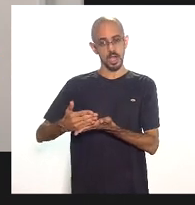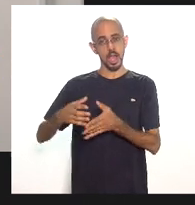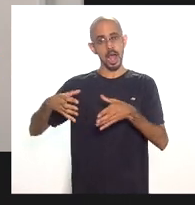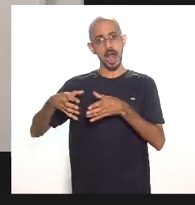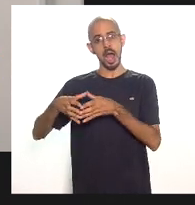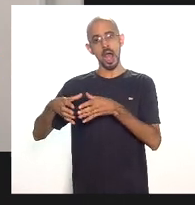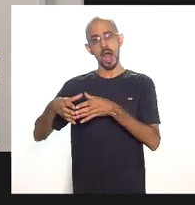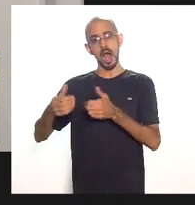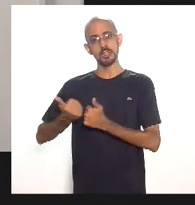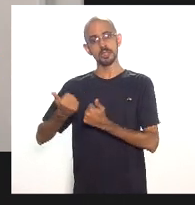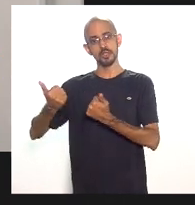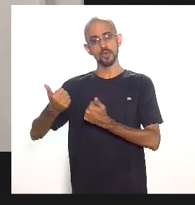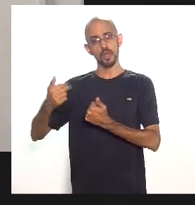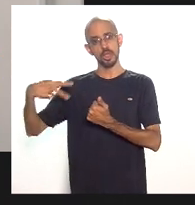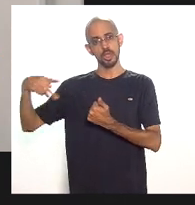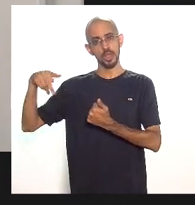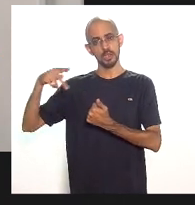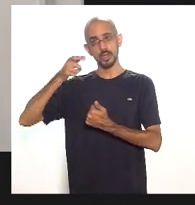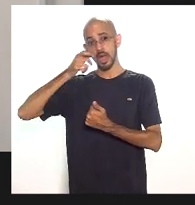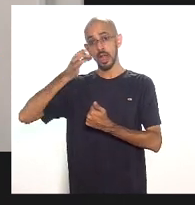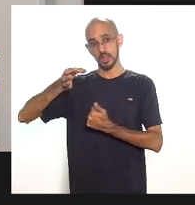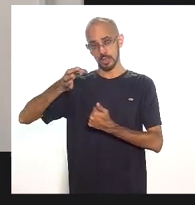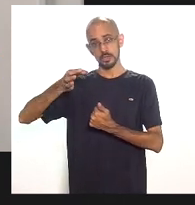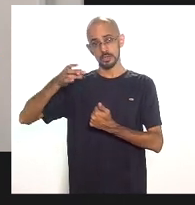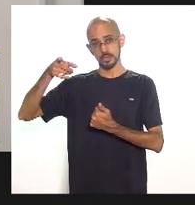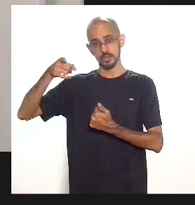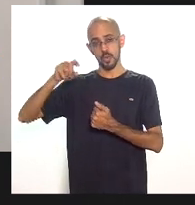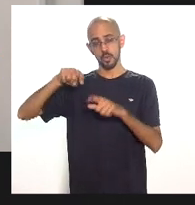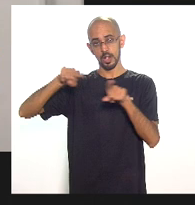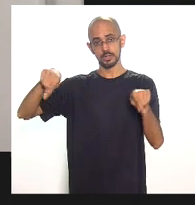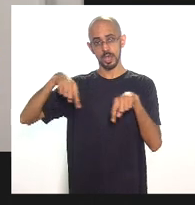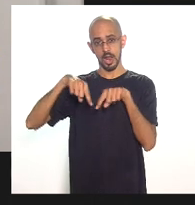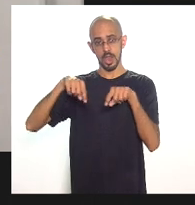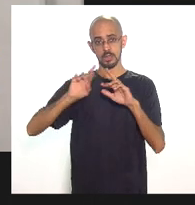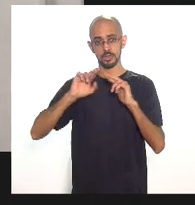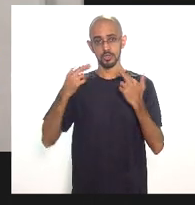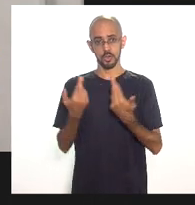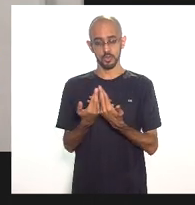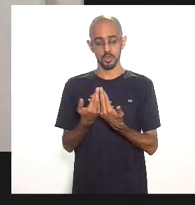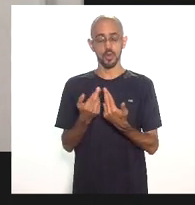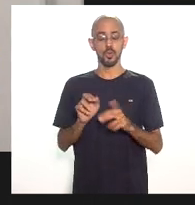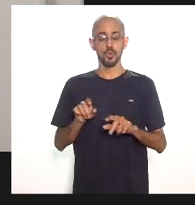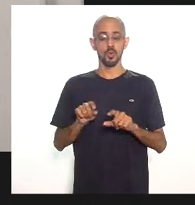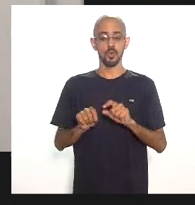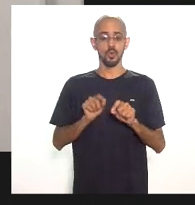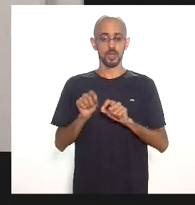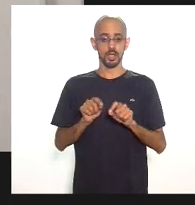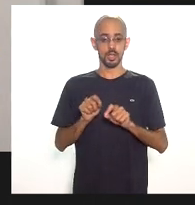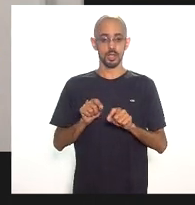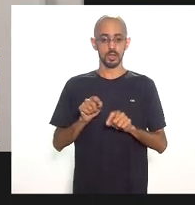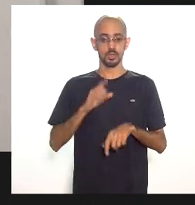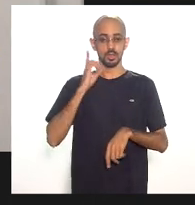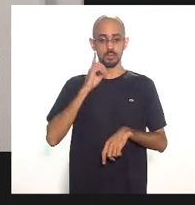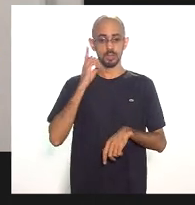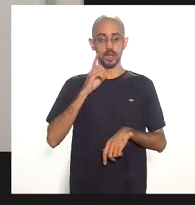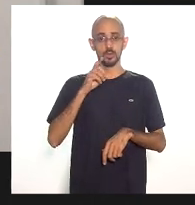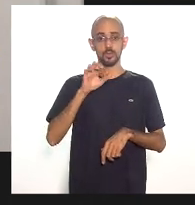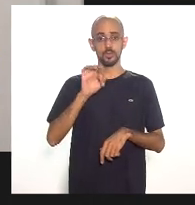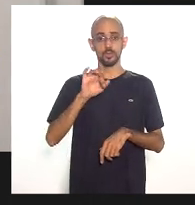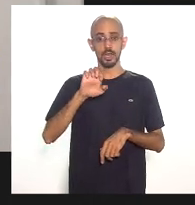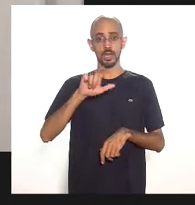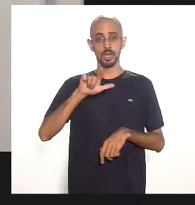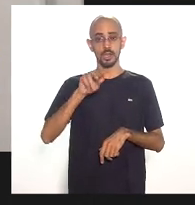dentro da sala de reunião, o deputado Felipe colocou também